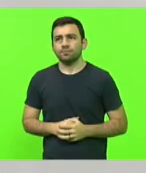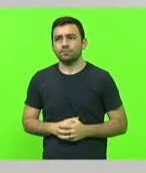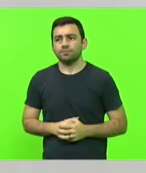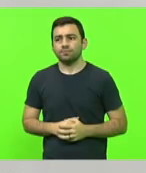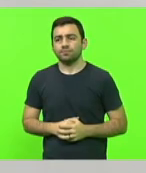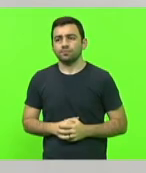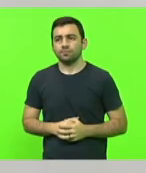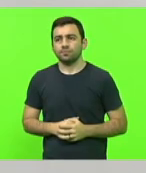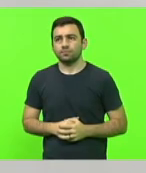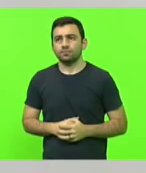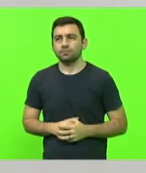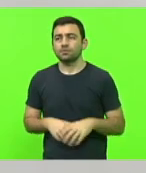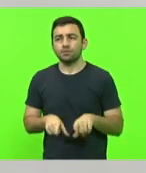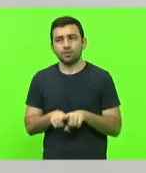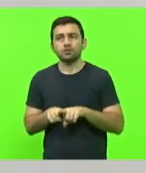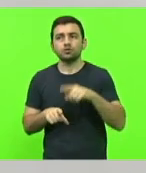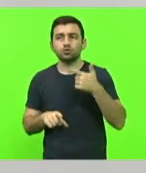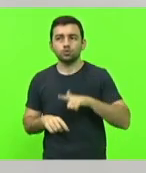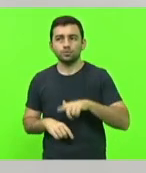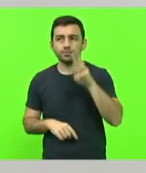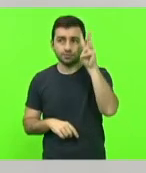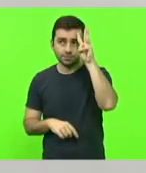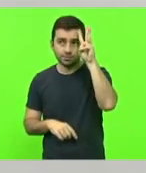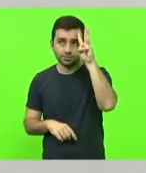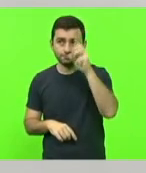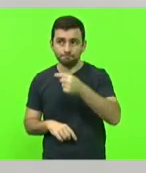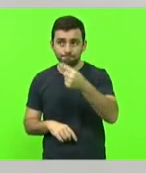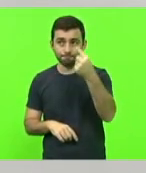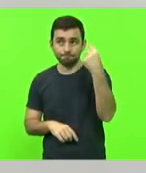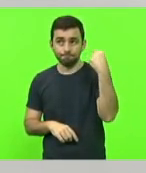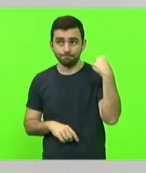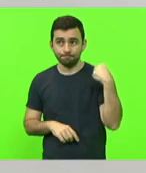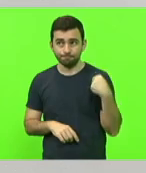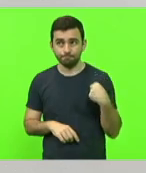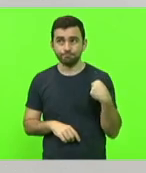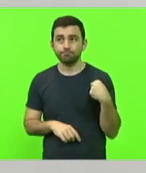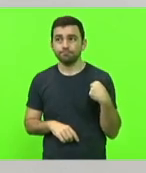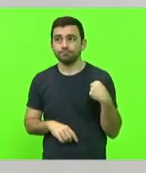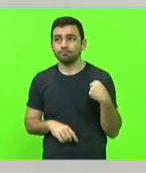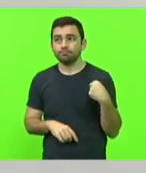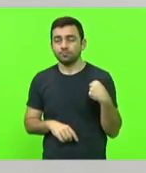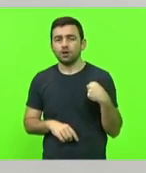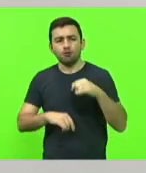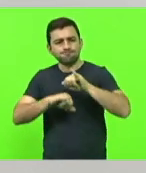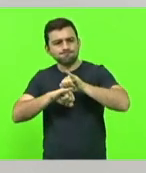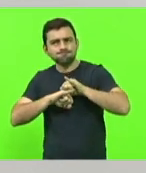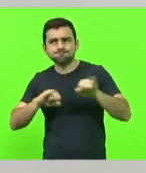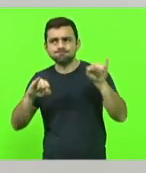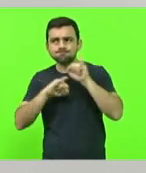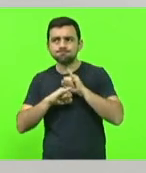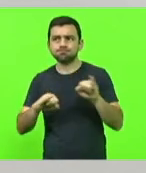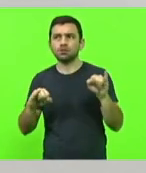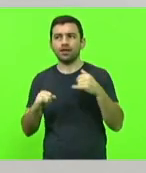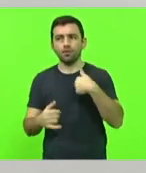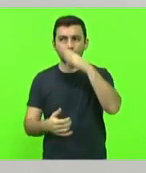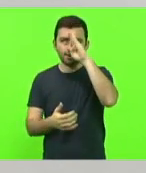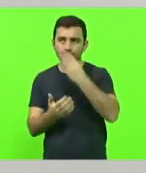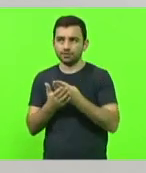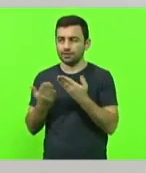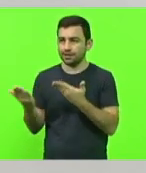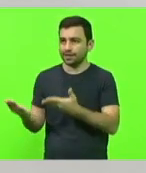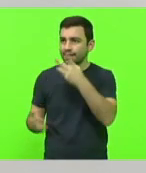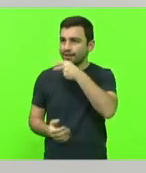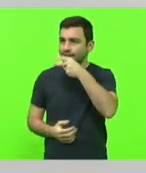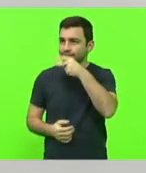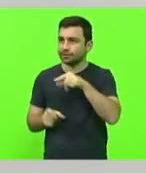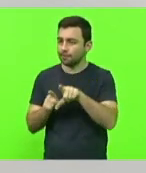Apenas uma retificação. Na última terça-feira estivemos aqui fazendo um pronunciamento, acredito que o deputado Kennedy soma comigo, esteve